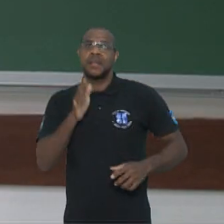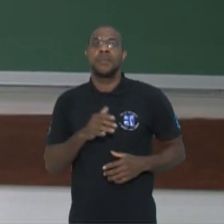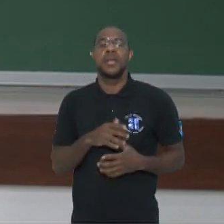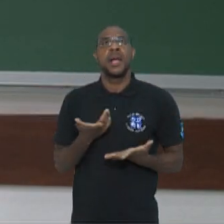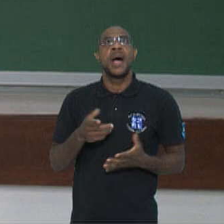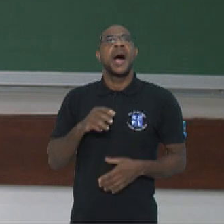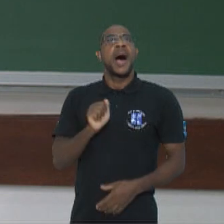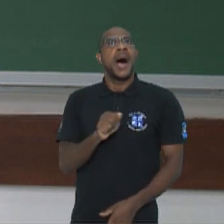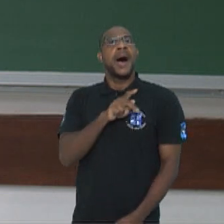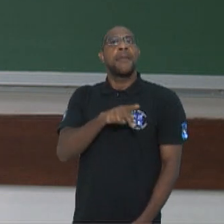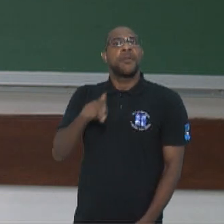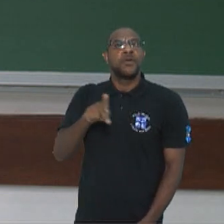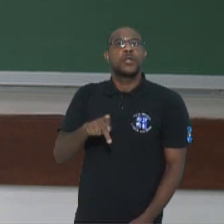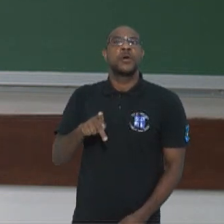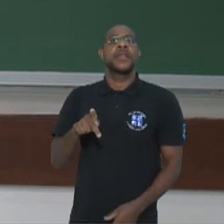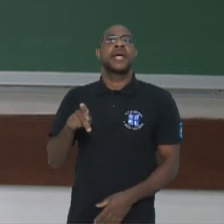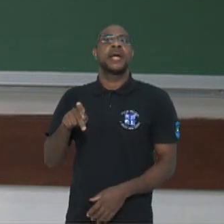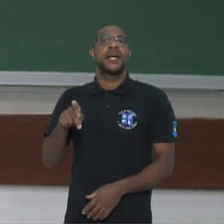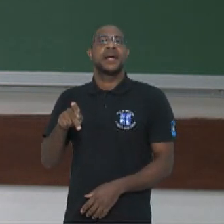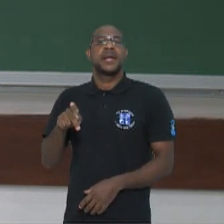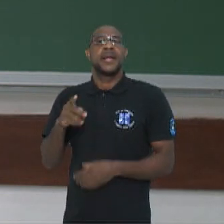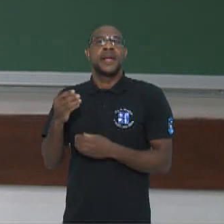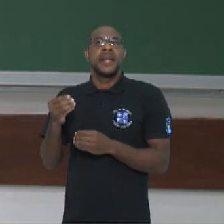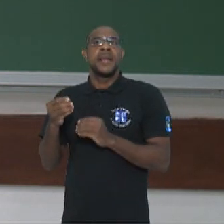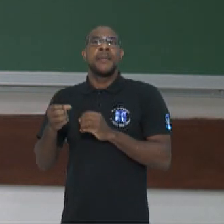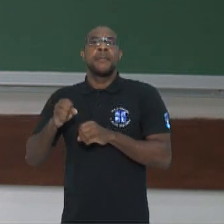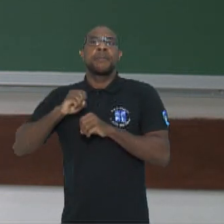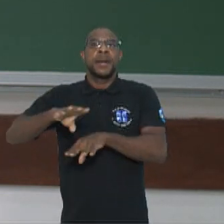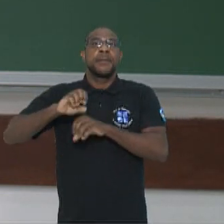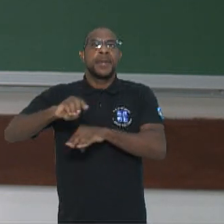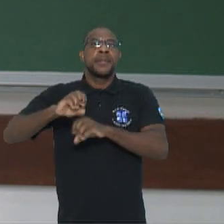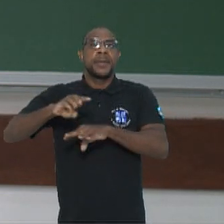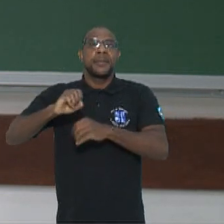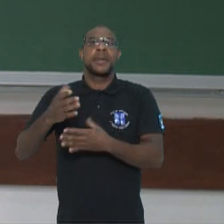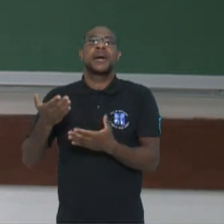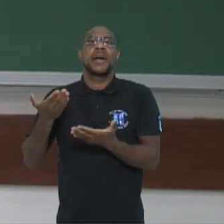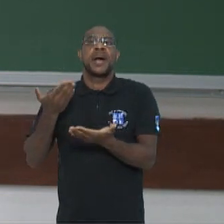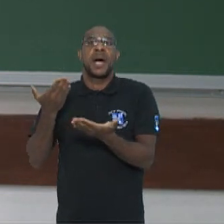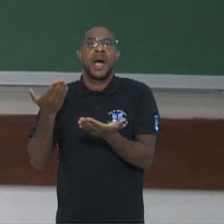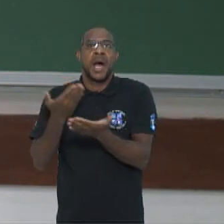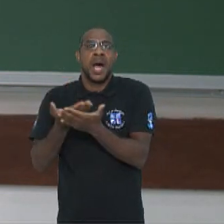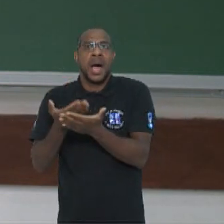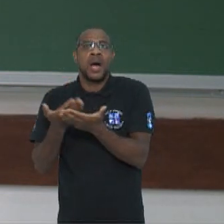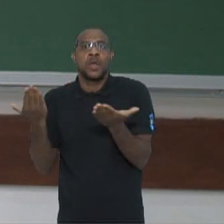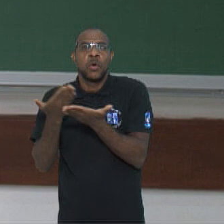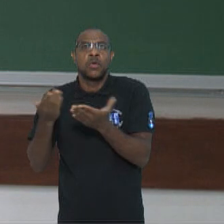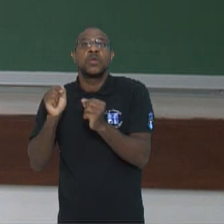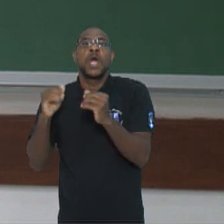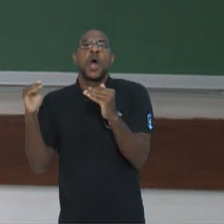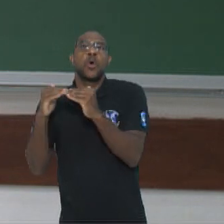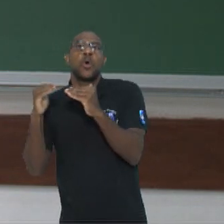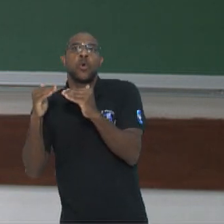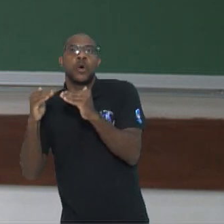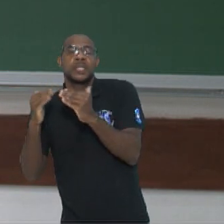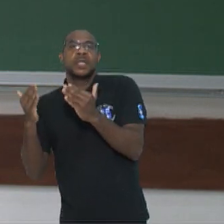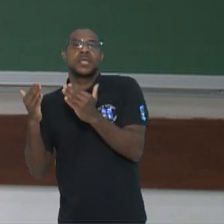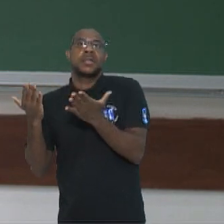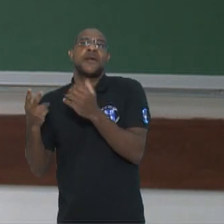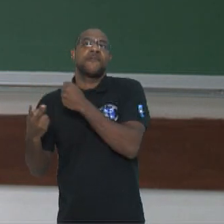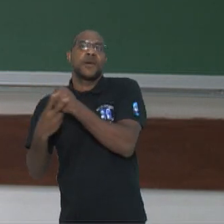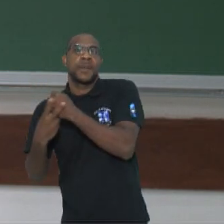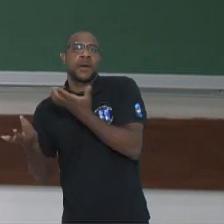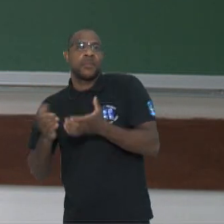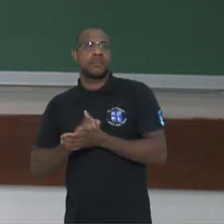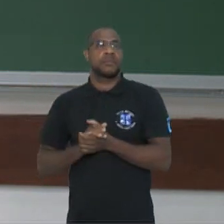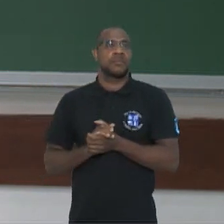a professora Cristiane deu aula hoje sobre concordância verbal. Quem é o sujeito? A professora Cristiane. Eu